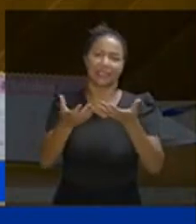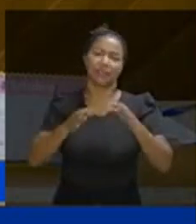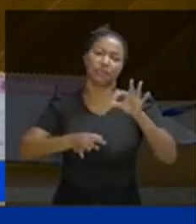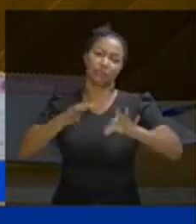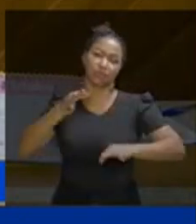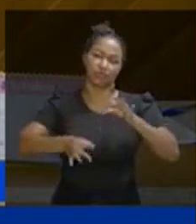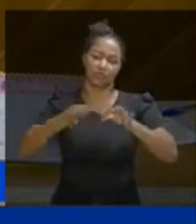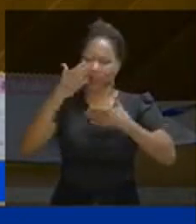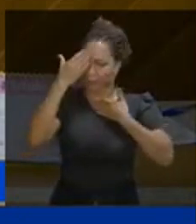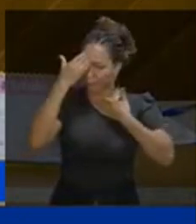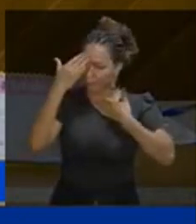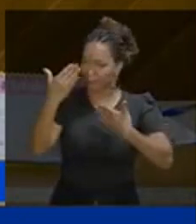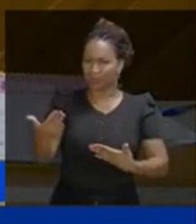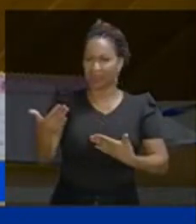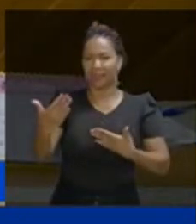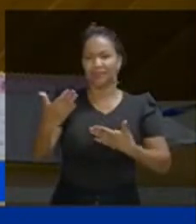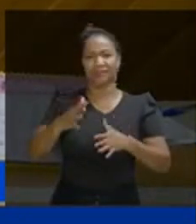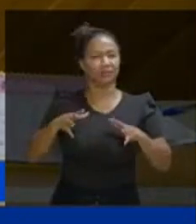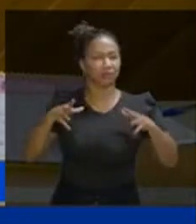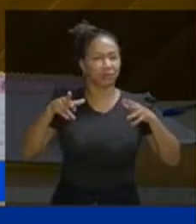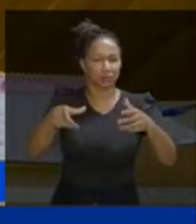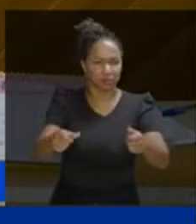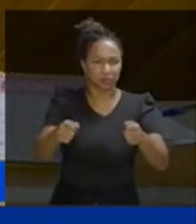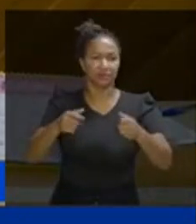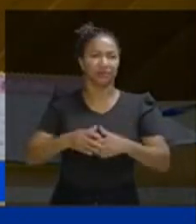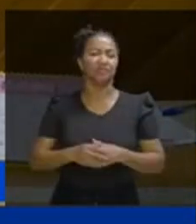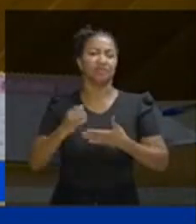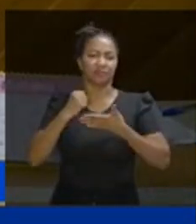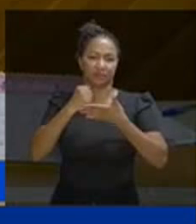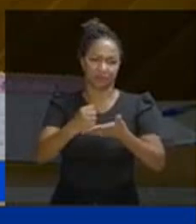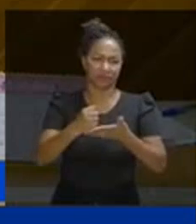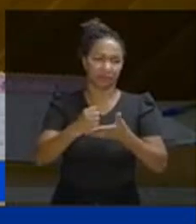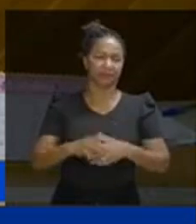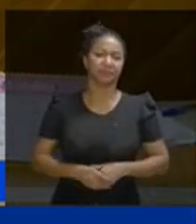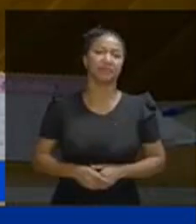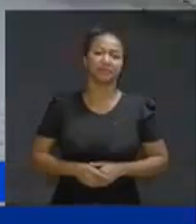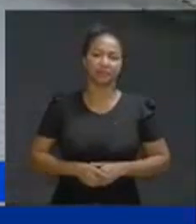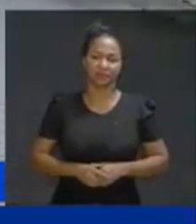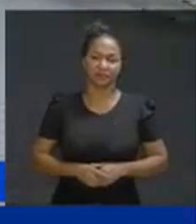justiça. Muito obrigado aí a todos que contribuíram.